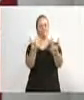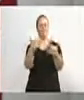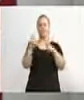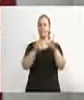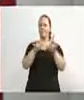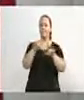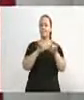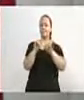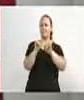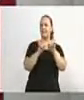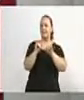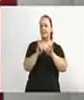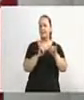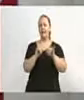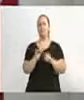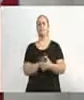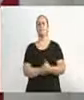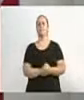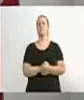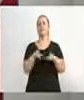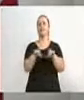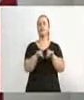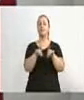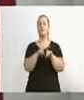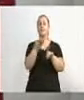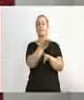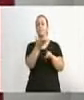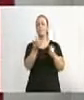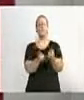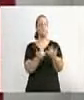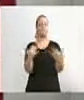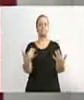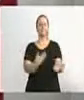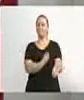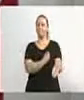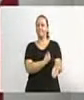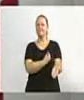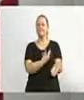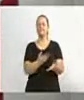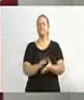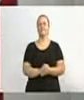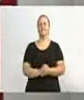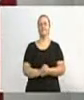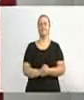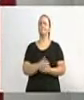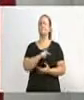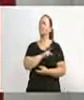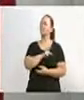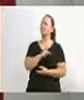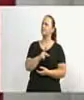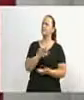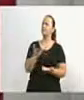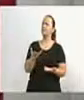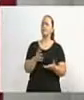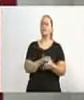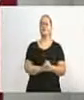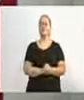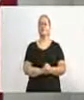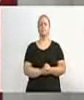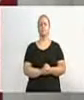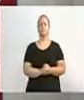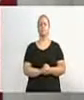o pessoal que nos assiste aqui nas galerias. Senhor presidente, também não poderia deixar de falar